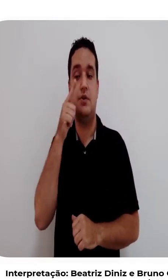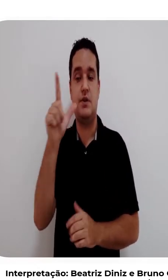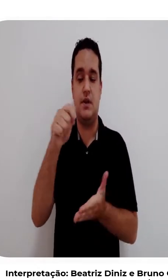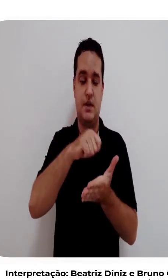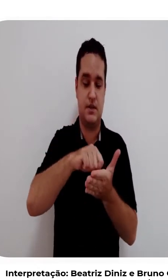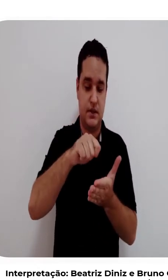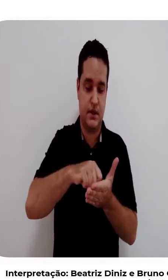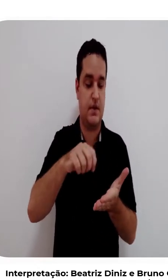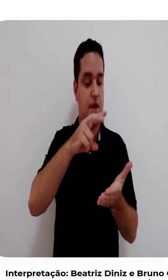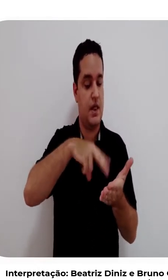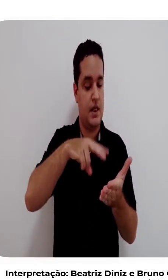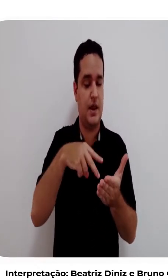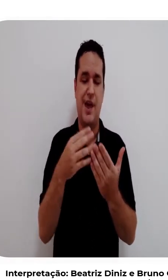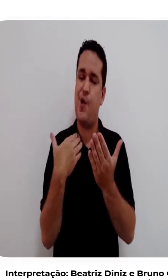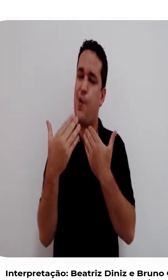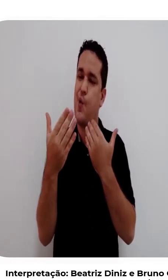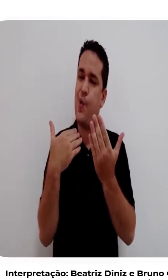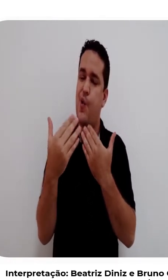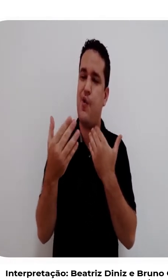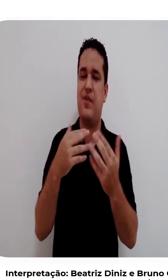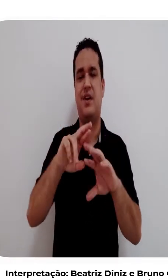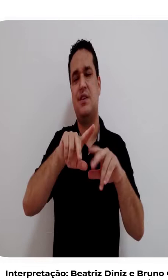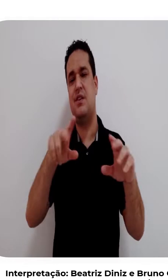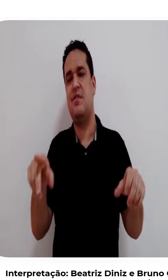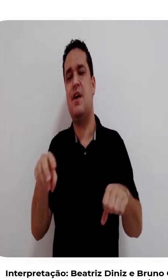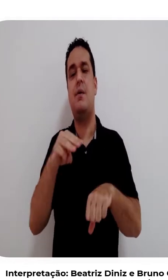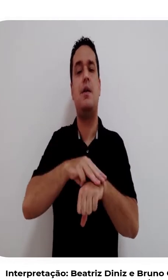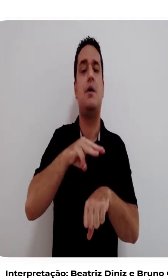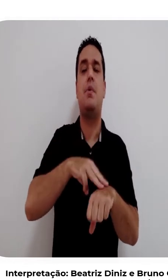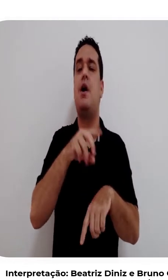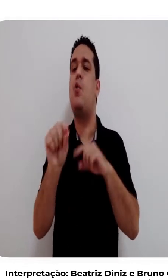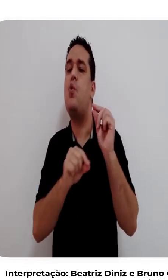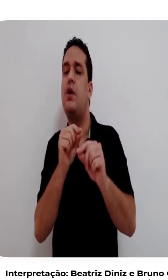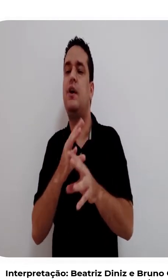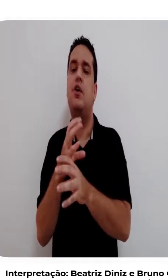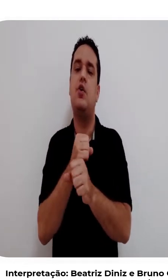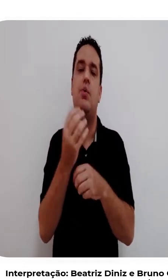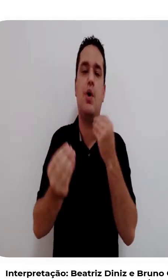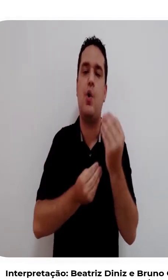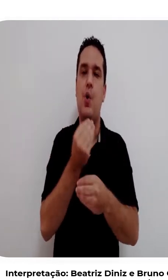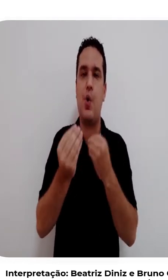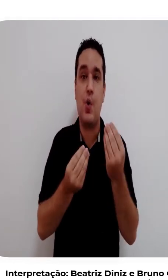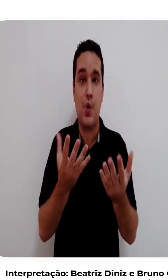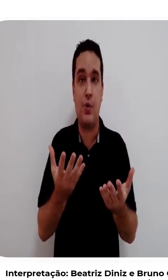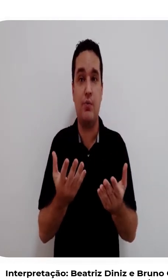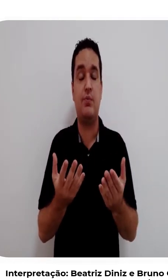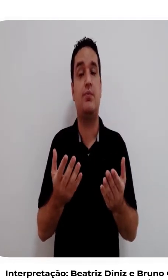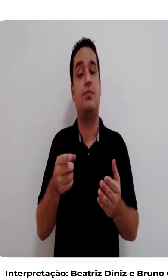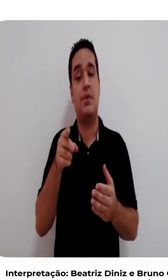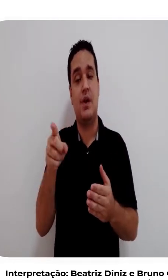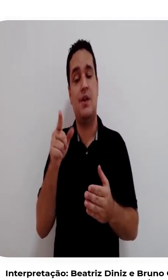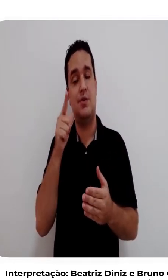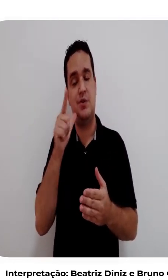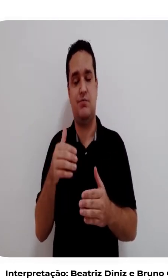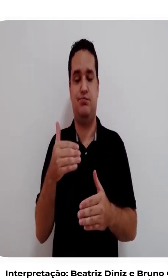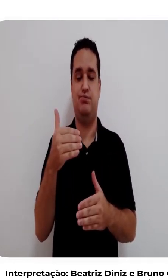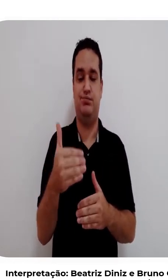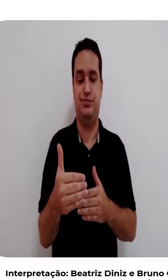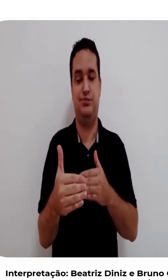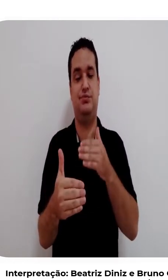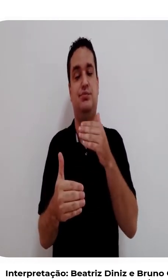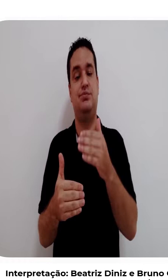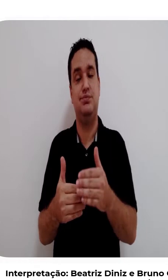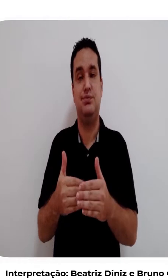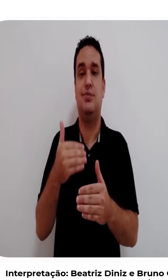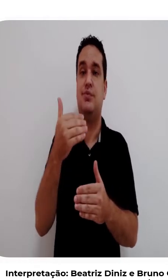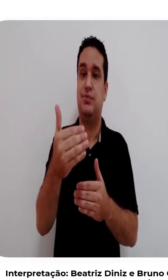escrevam, leiam e dialoguem, né, sobre as hipóteses matemáticas e de escritas, possibilitando os avanços que a gente,